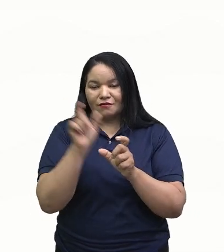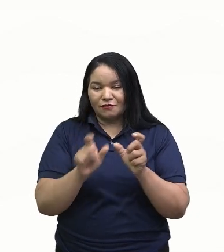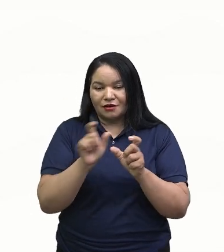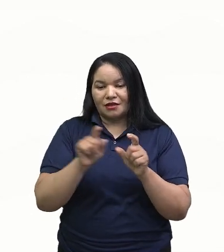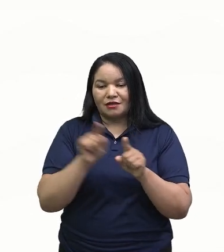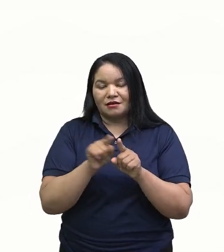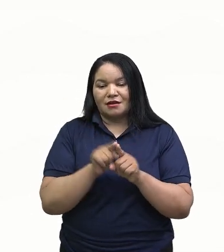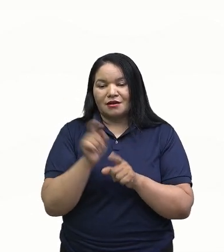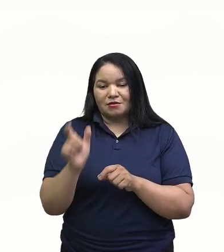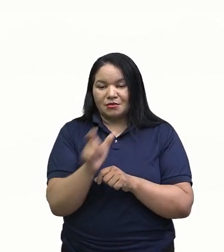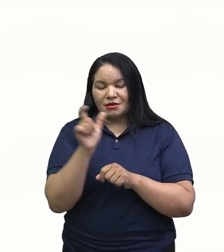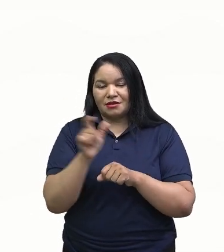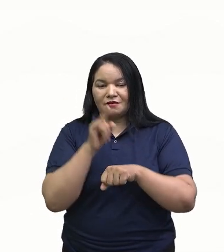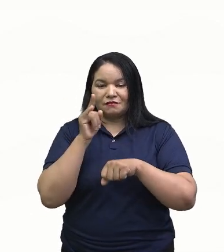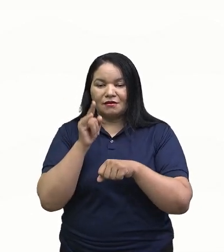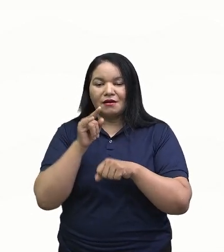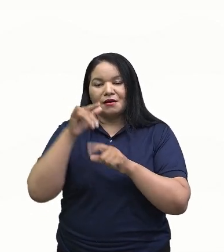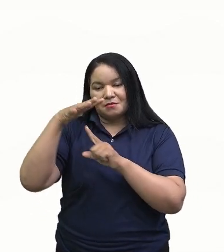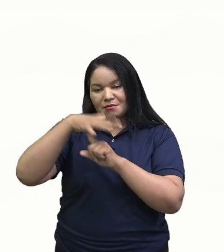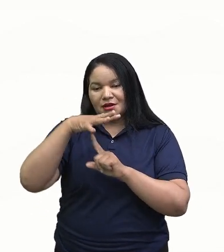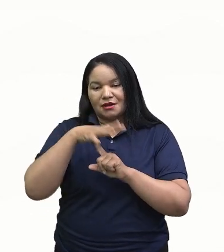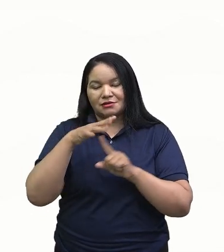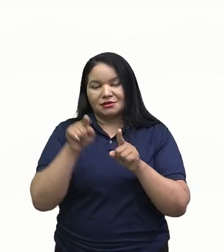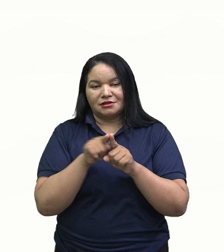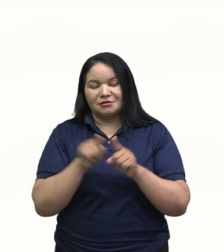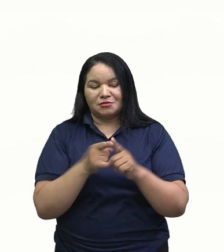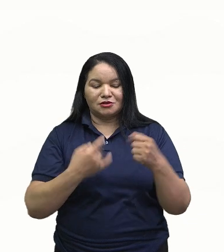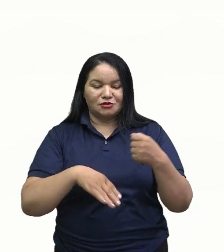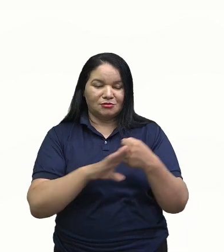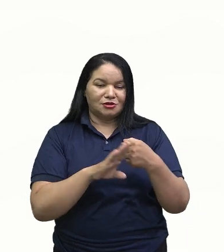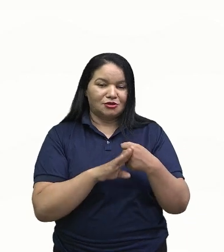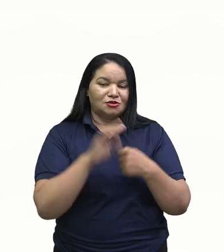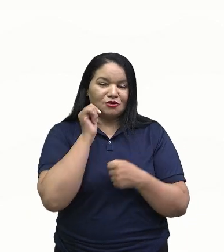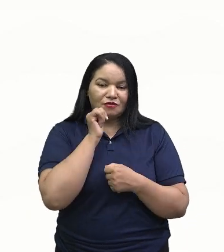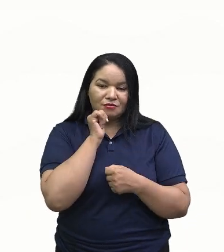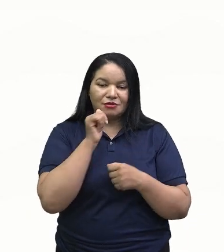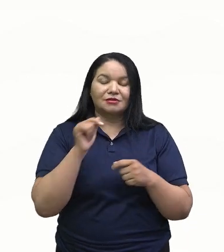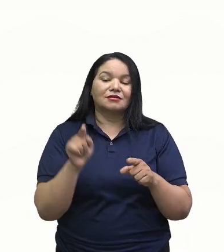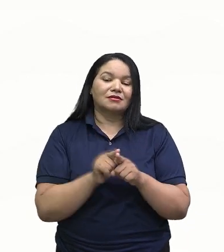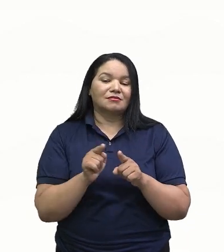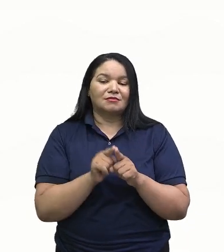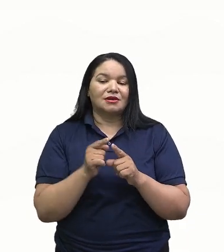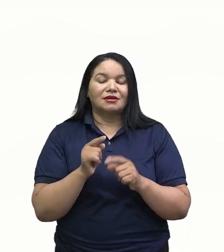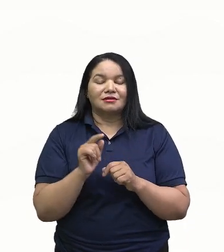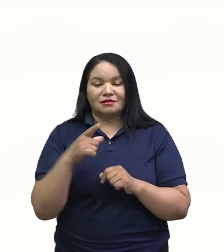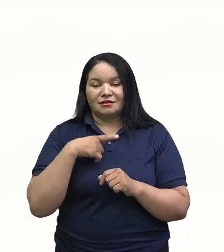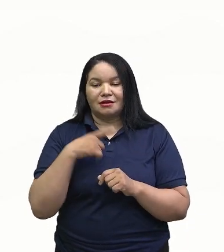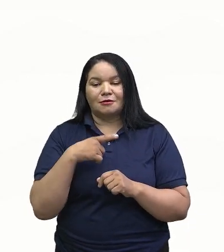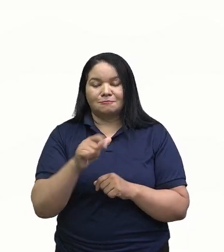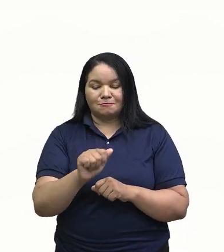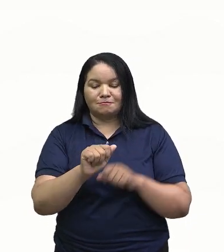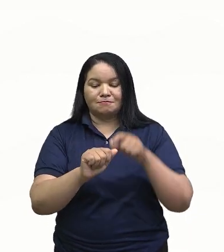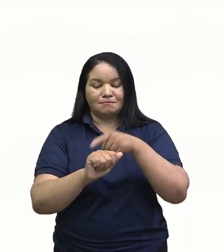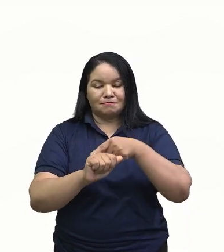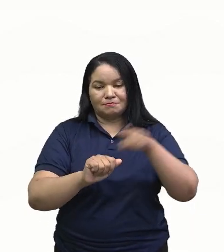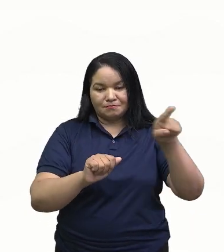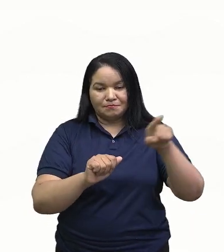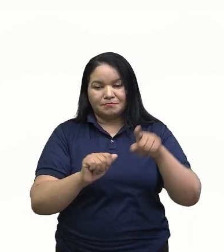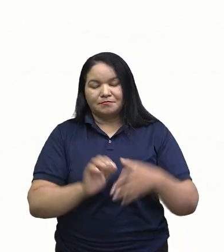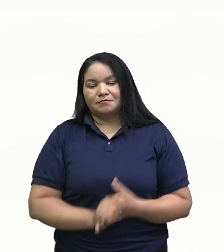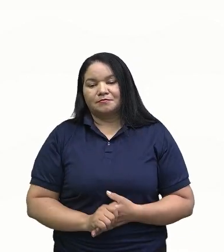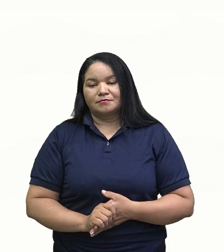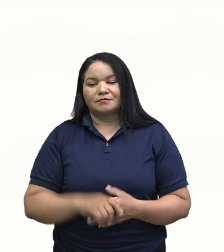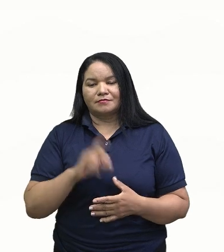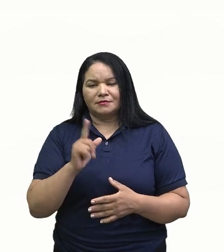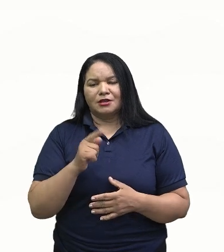praça é um substantivo feminino. Logo, a crase vai estar aqui presente. Você vai